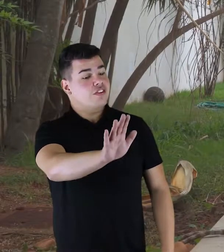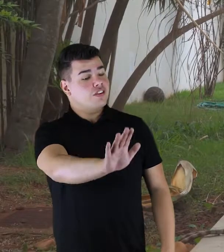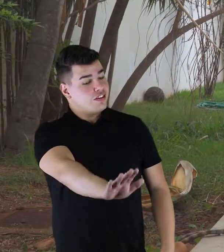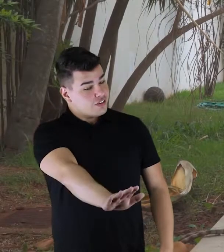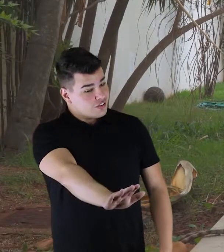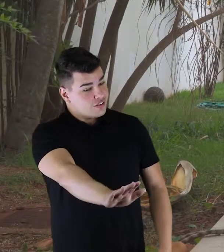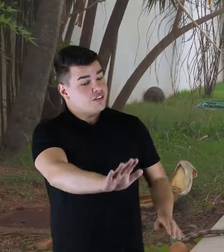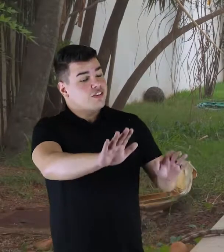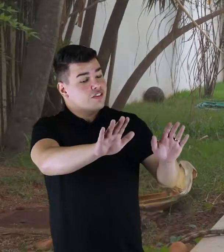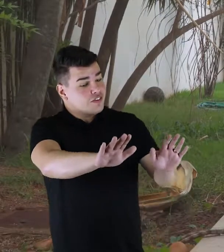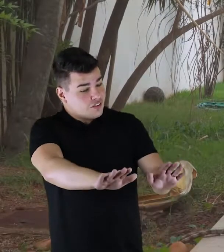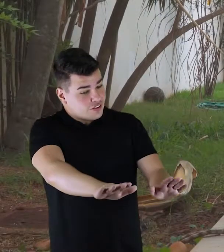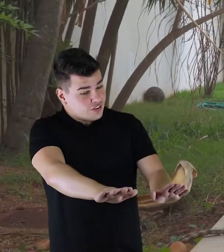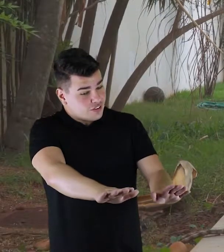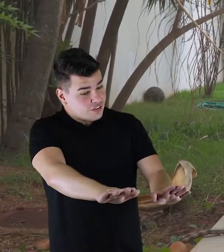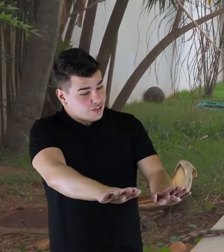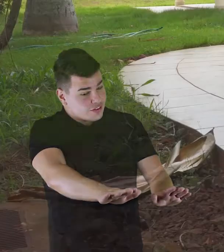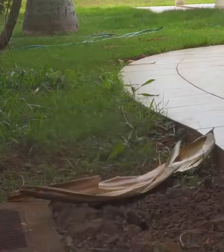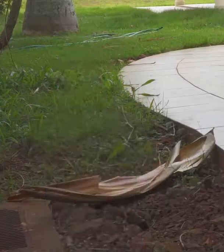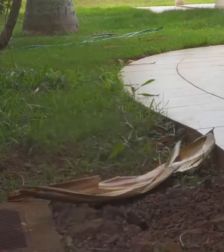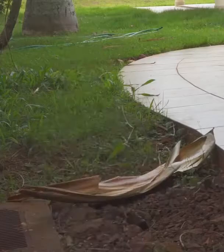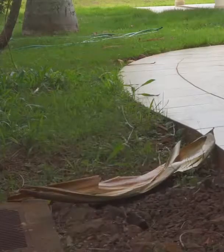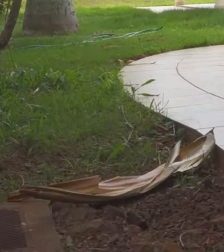Fica. Fica.